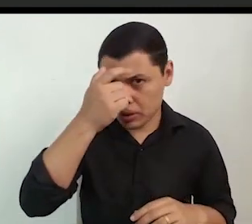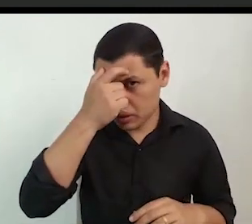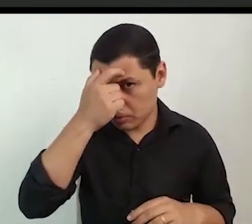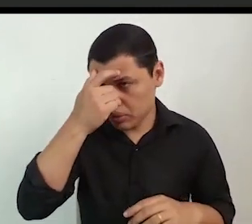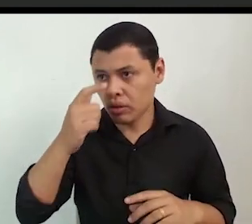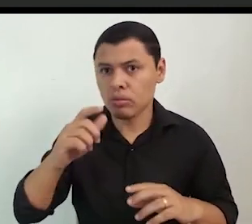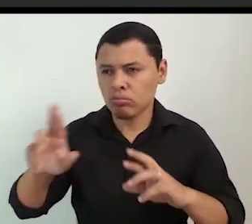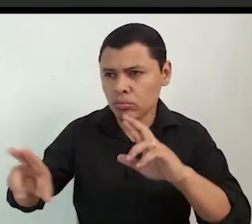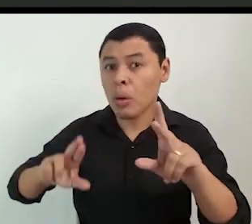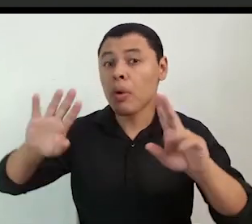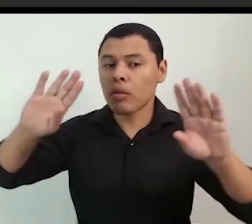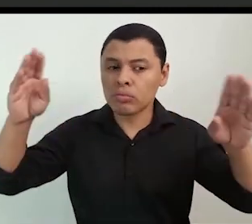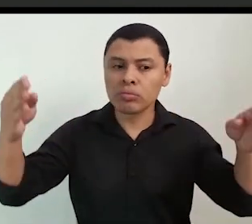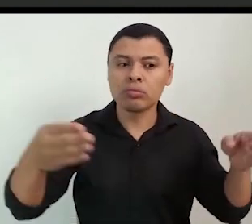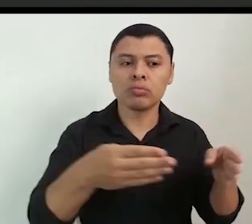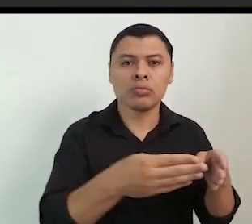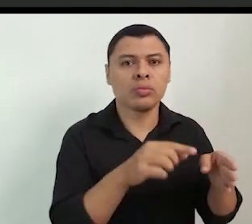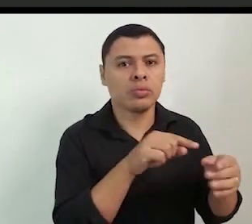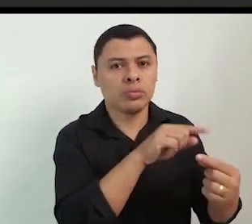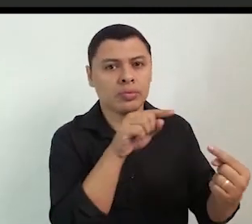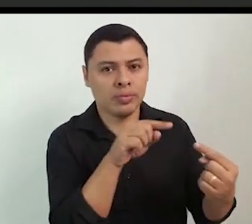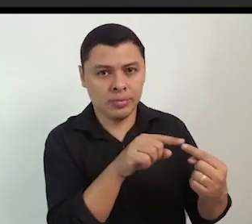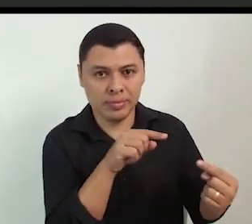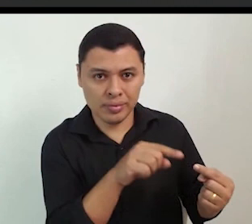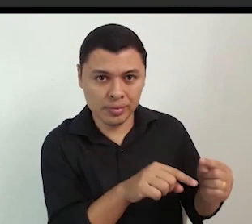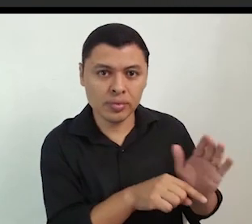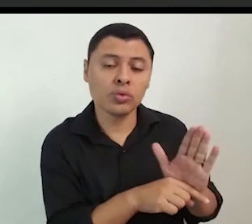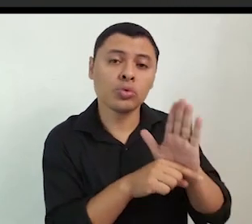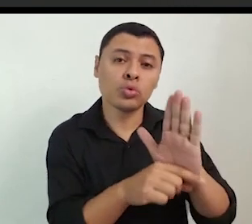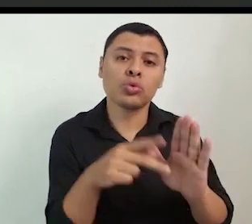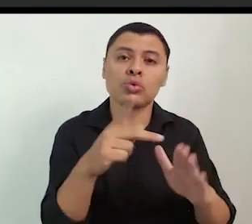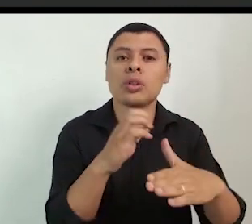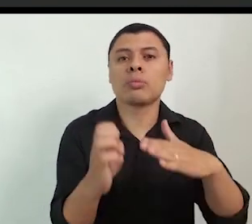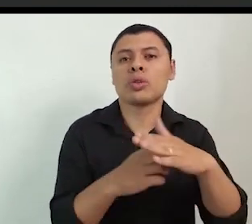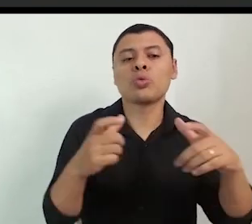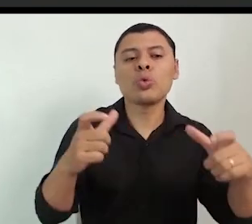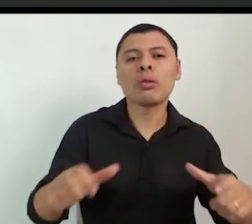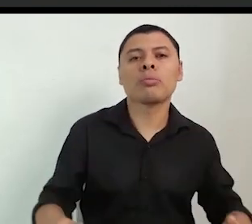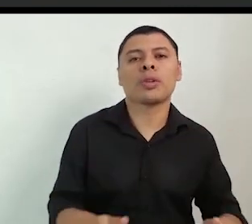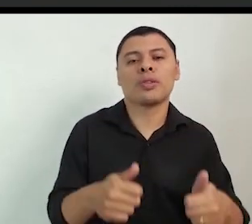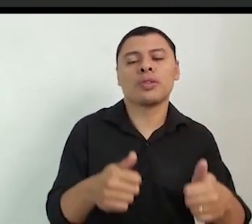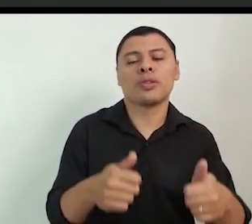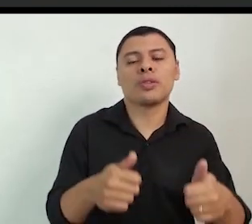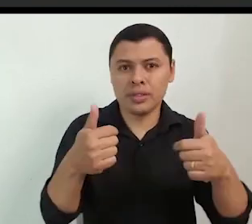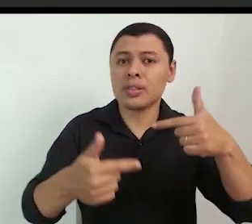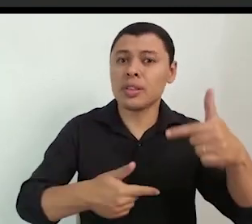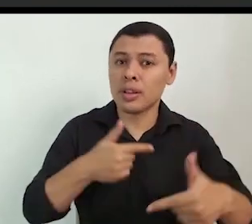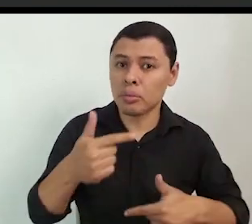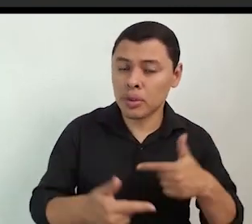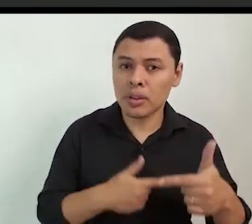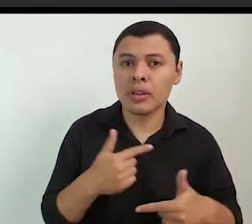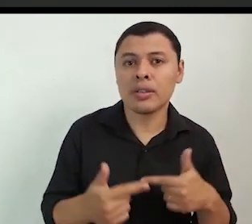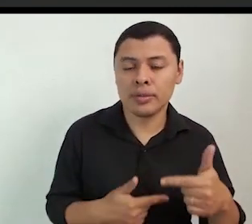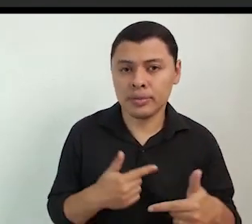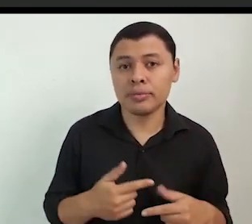imbuídos em uma única causa: fazer da sua empresa um lugar melhor para se trabalhar. Porque a